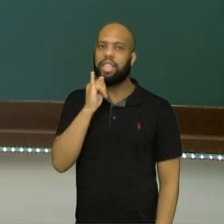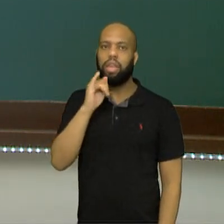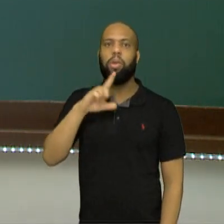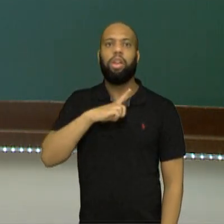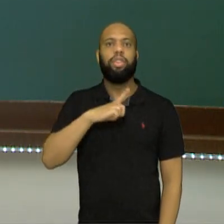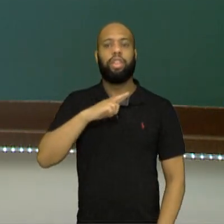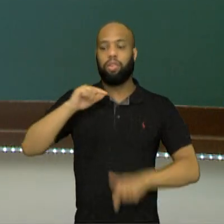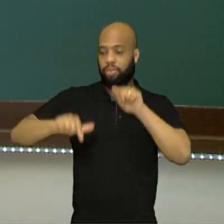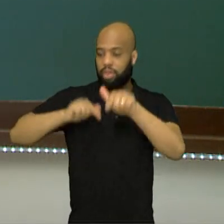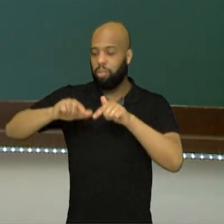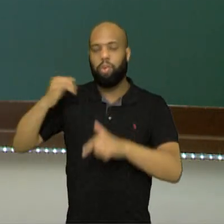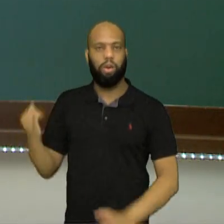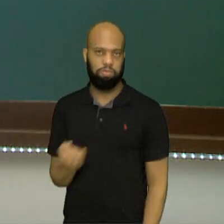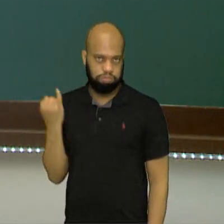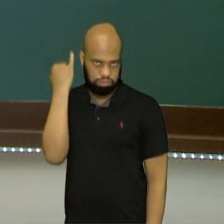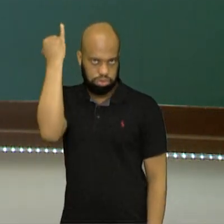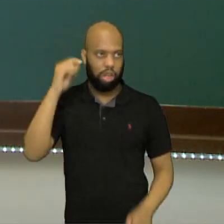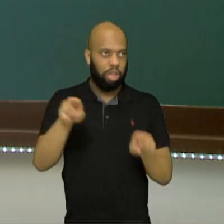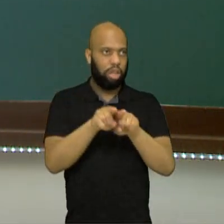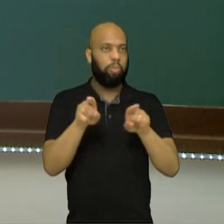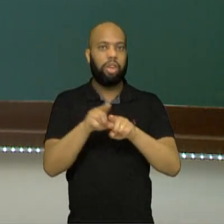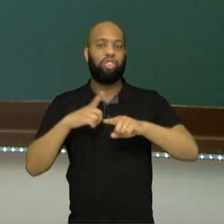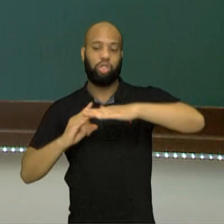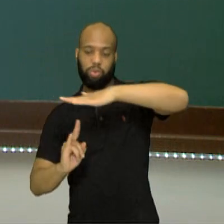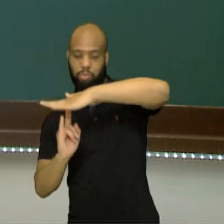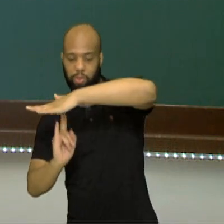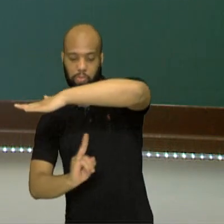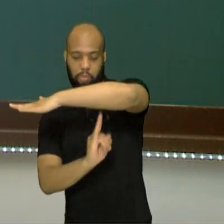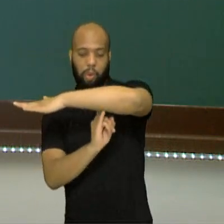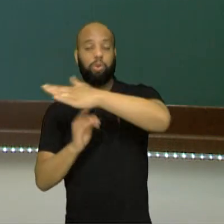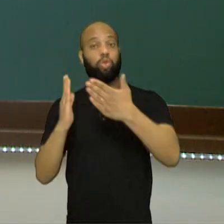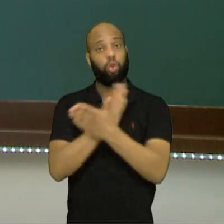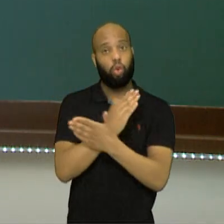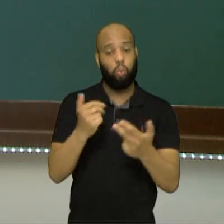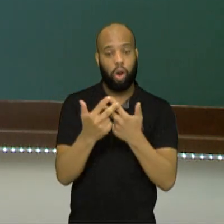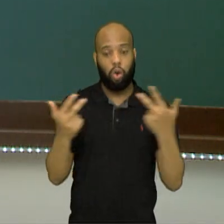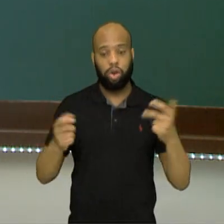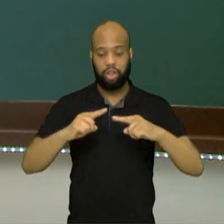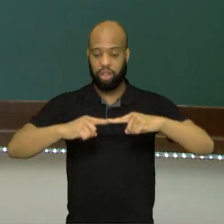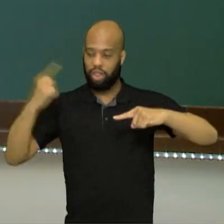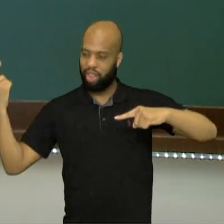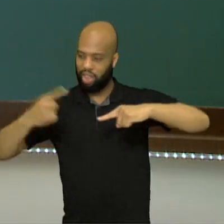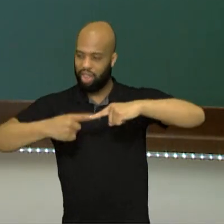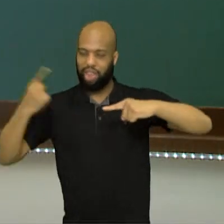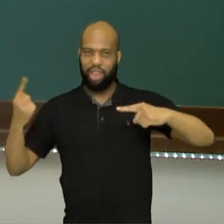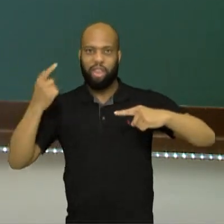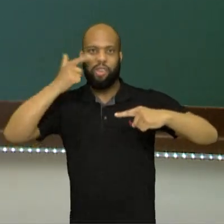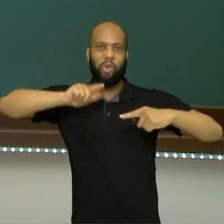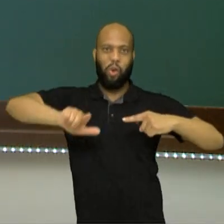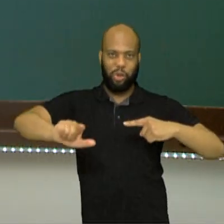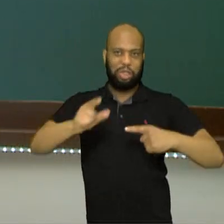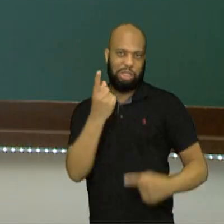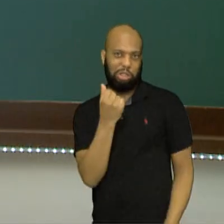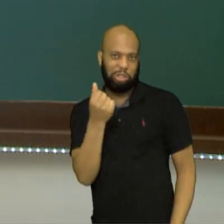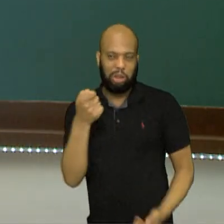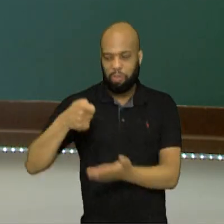cargo importante, né? Uma ponte, né? Algo que você podia cobrar um pedágio e ganhar um dinheiro em troca, ou uma porção de terra, como